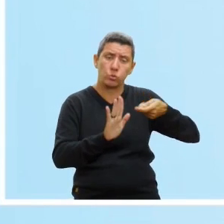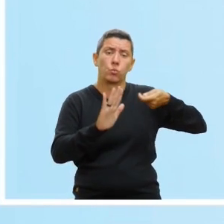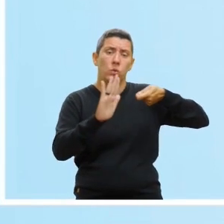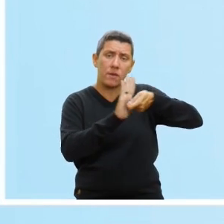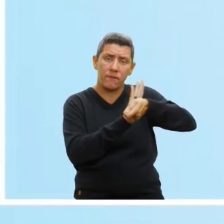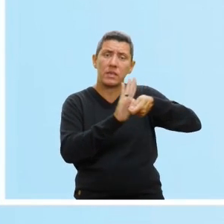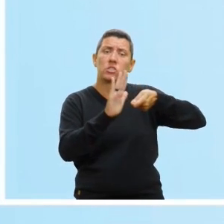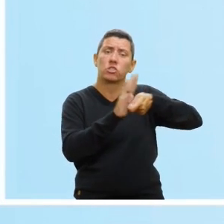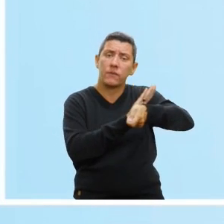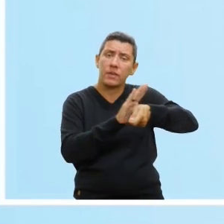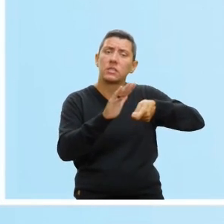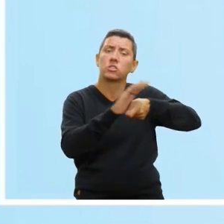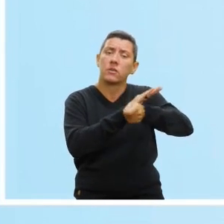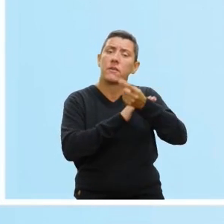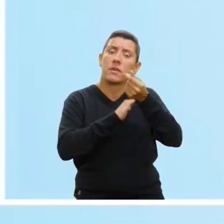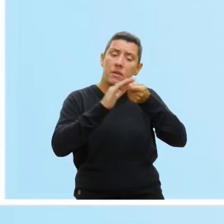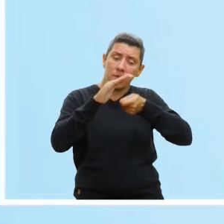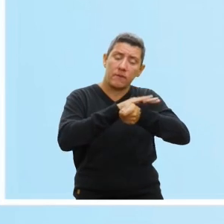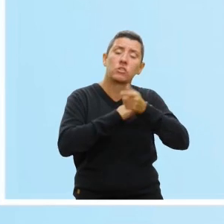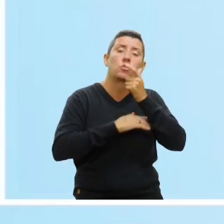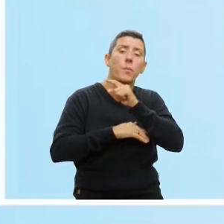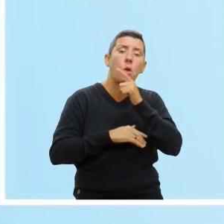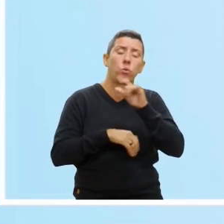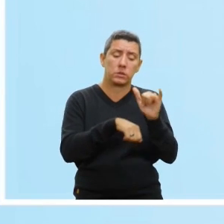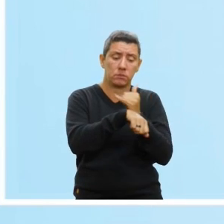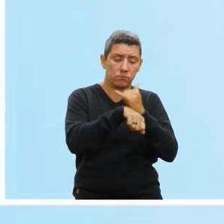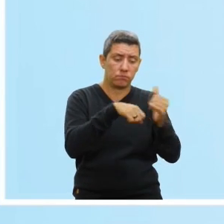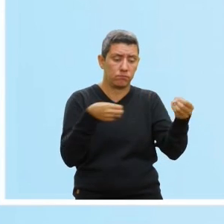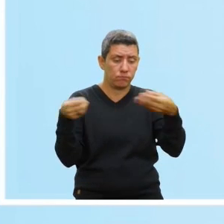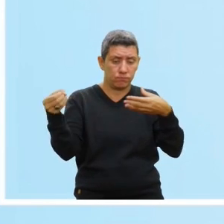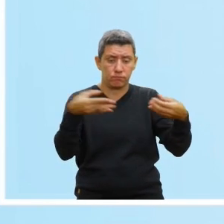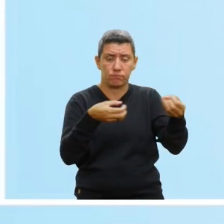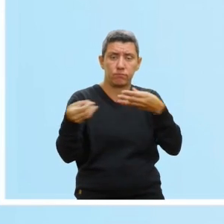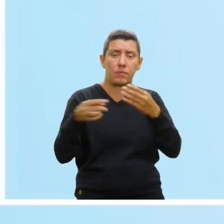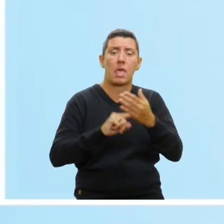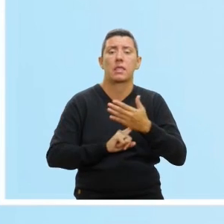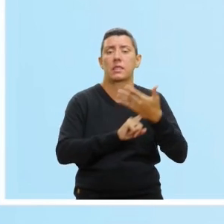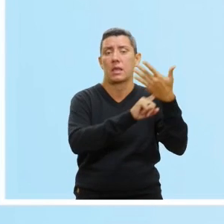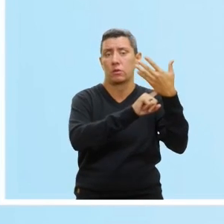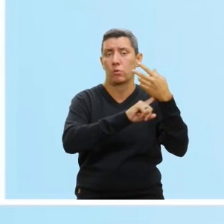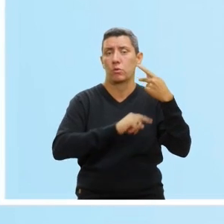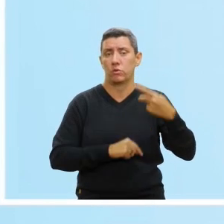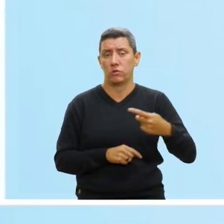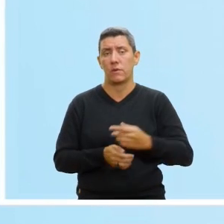para garantir e para continuar inovando nessa área de transmissão ótica.